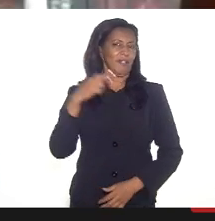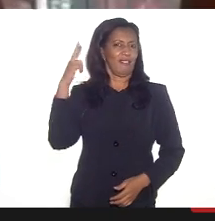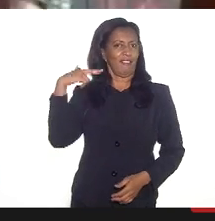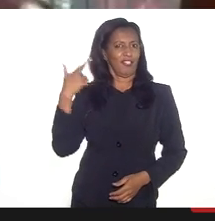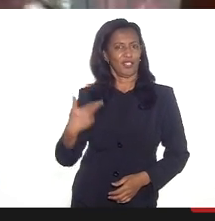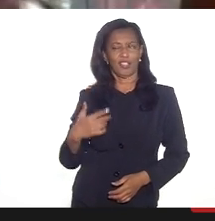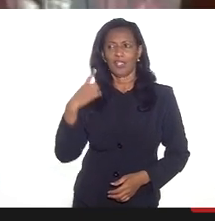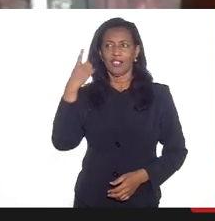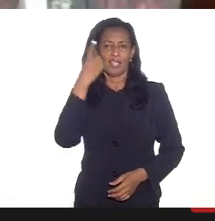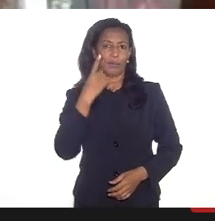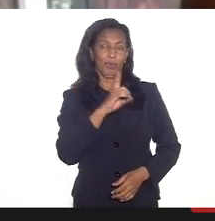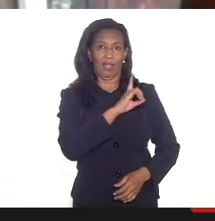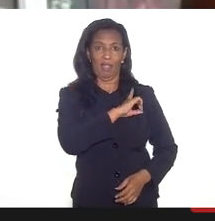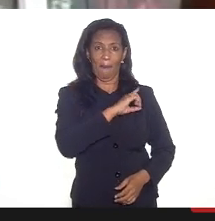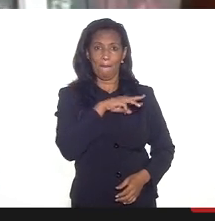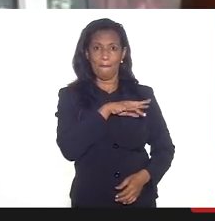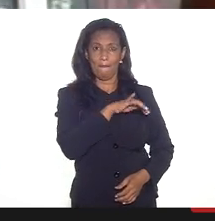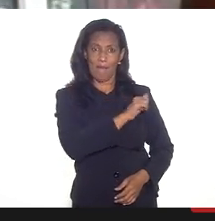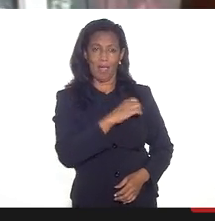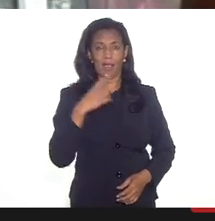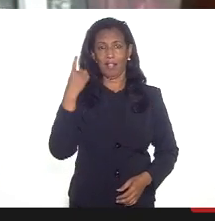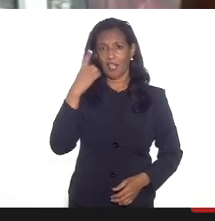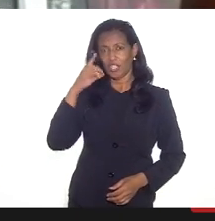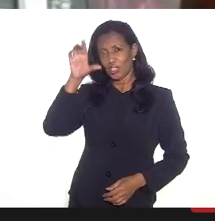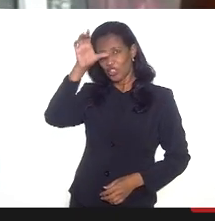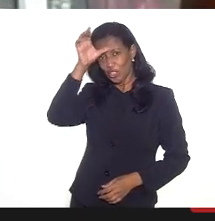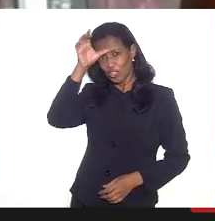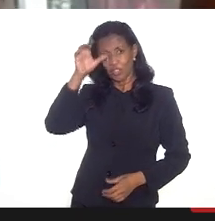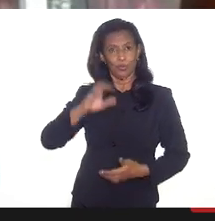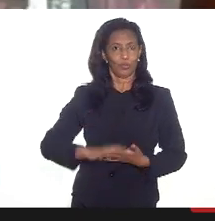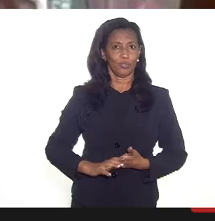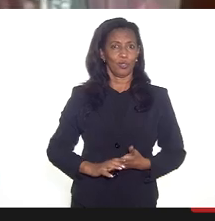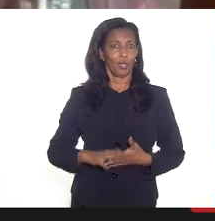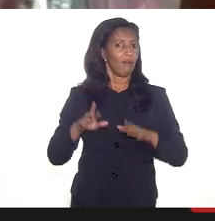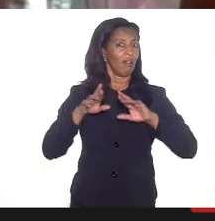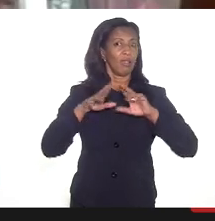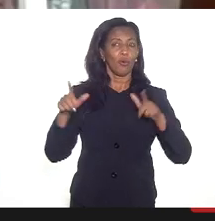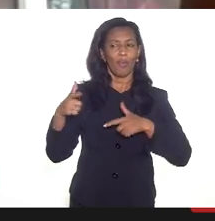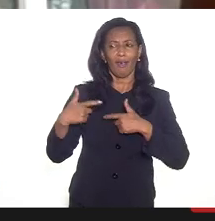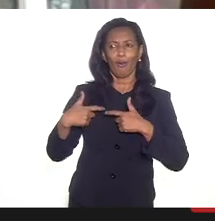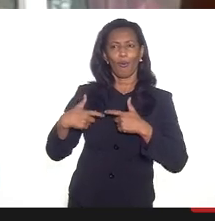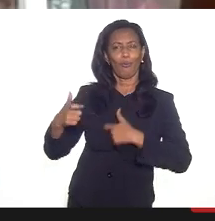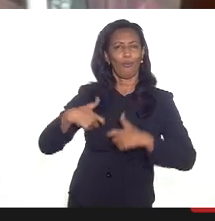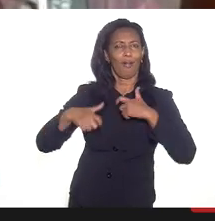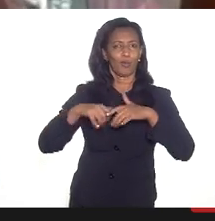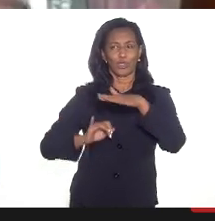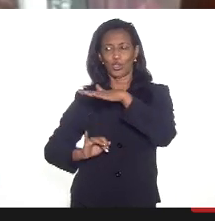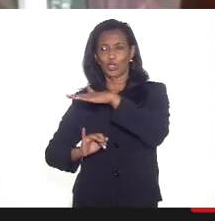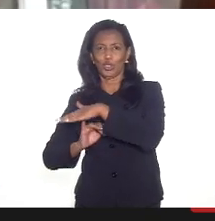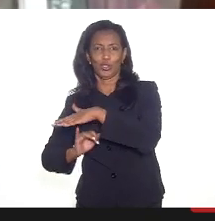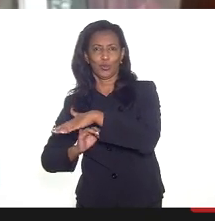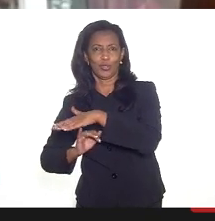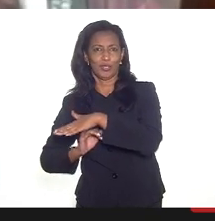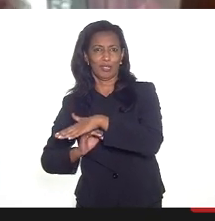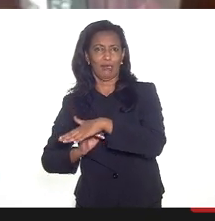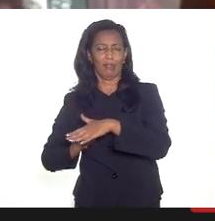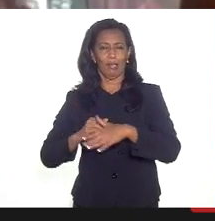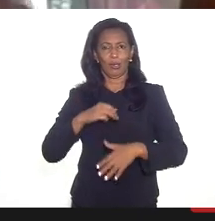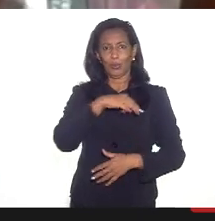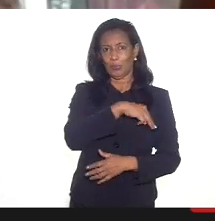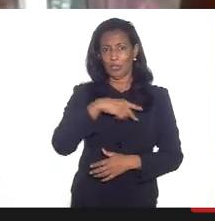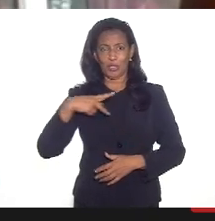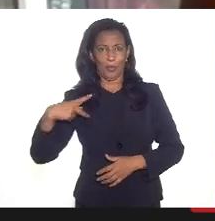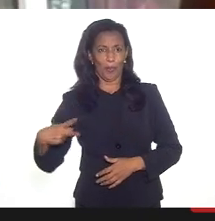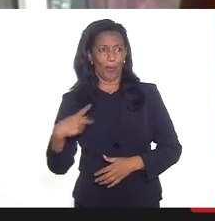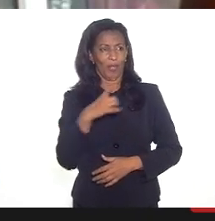da deputada Marta Rocha, da deputada Tia Ju, não é uma luta de instituições do Ministério